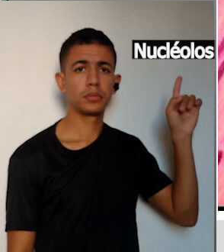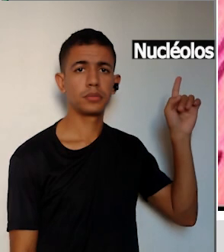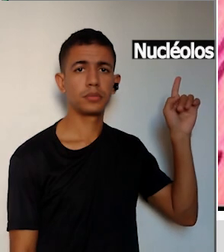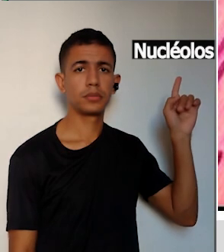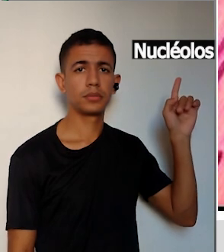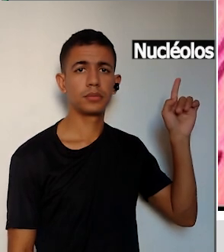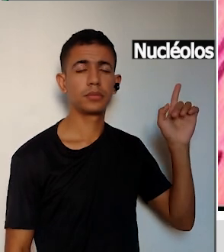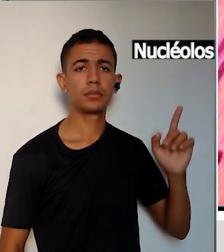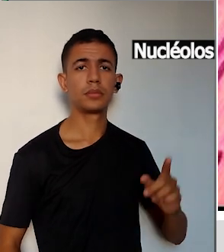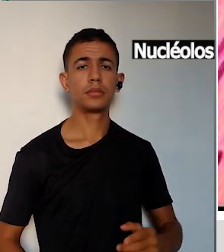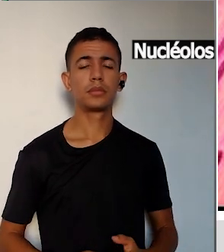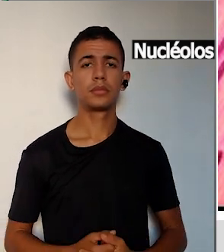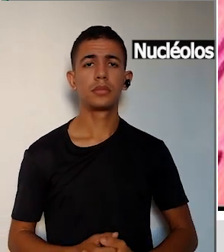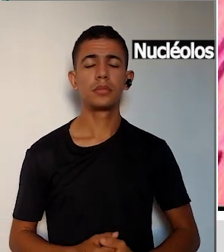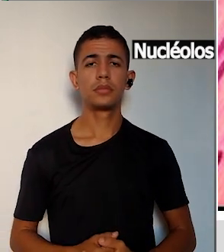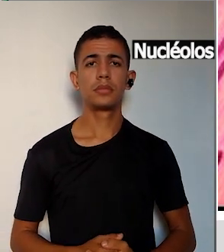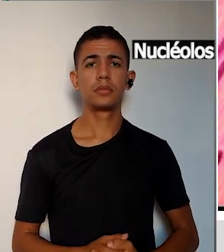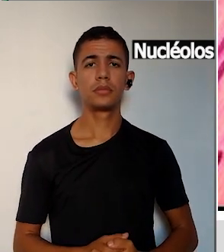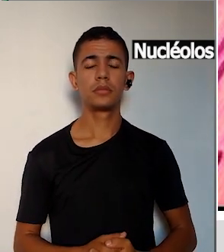evidentes.